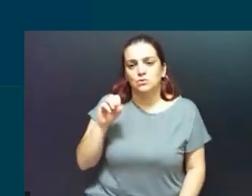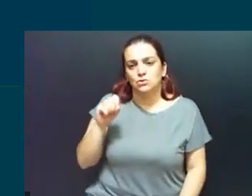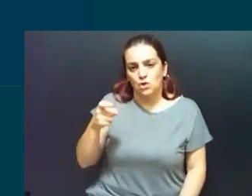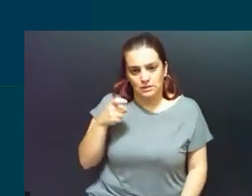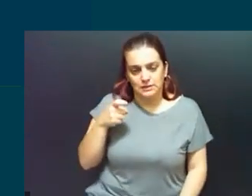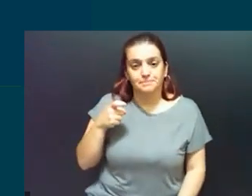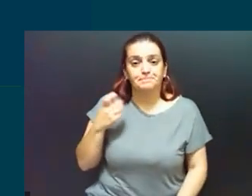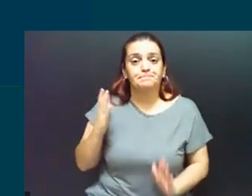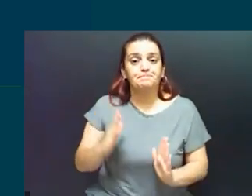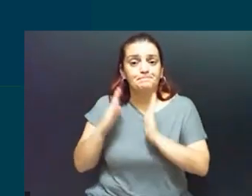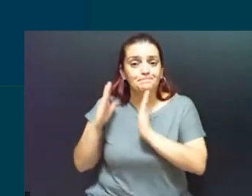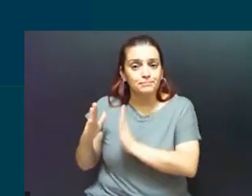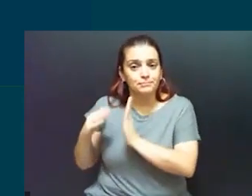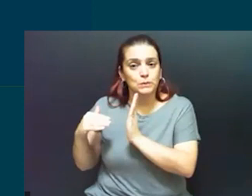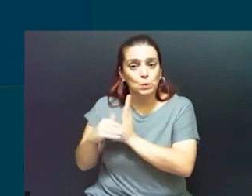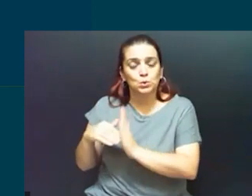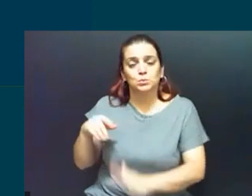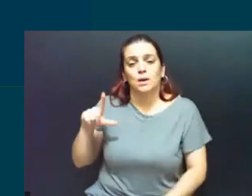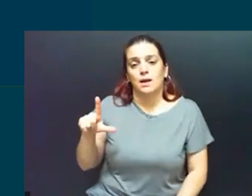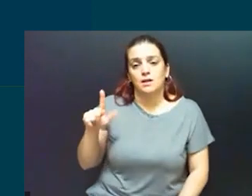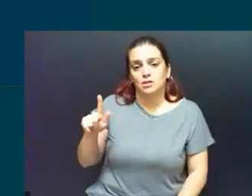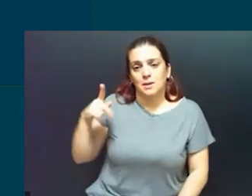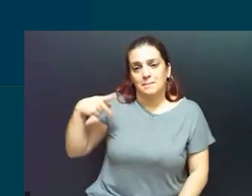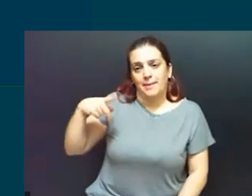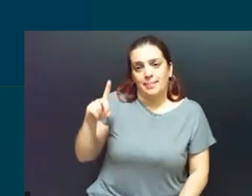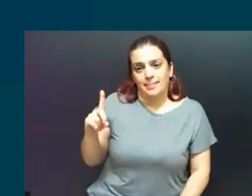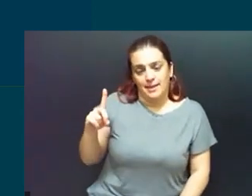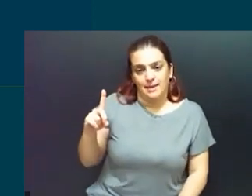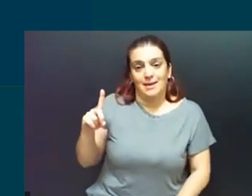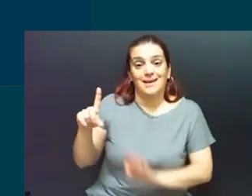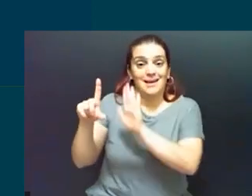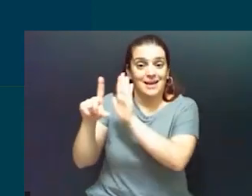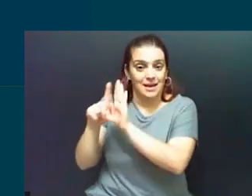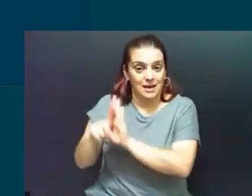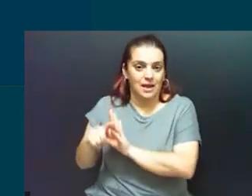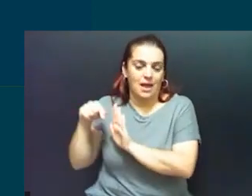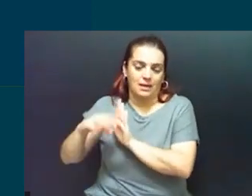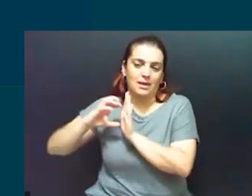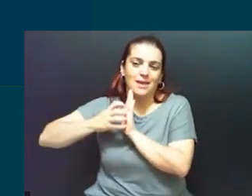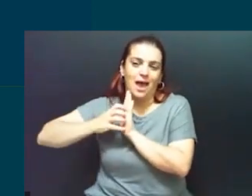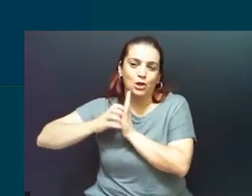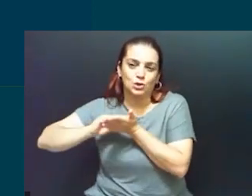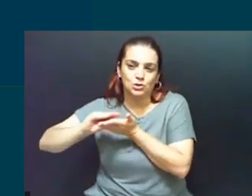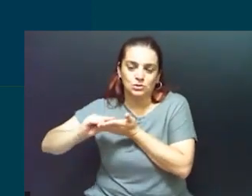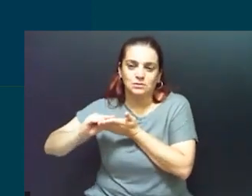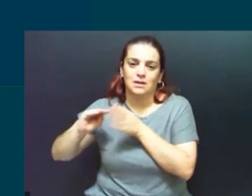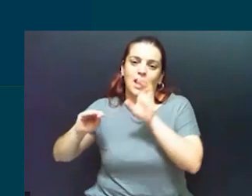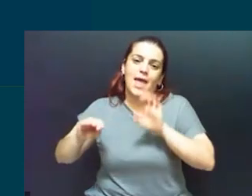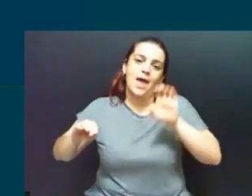último, temos a LGPD, né, que é a Lei Geral de Proteção de Dados aqui do Brasil. Na Europa, a gente tem a GDPR, por